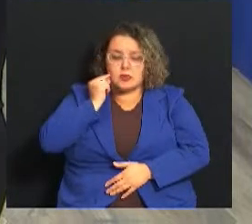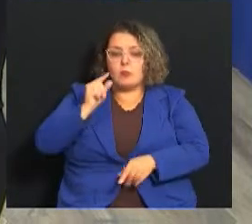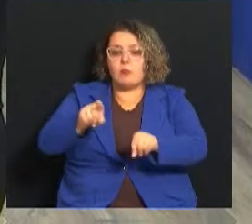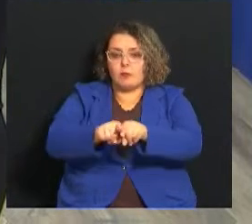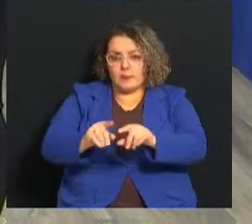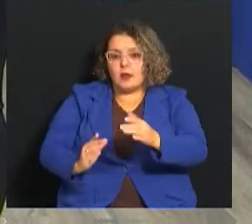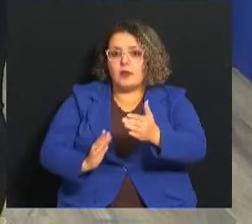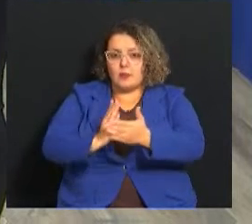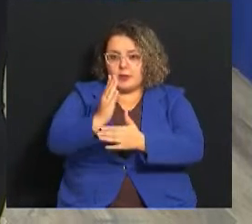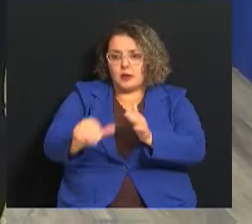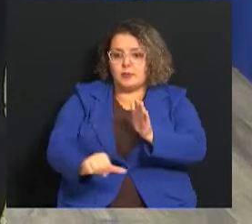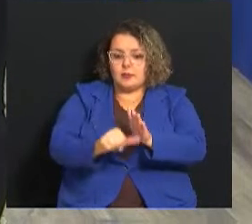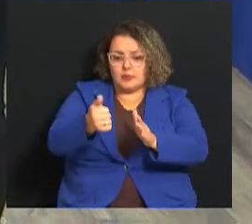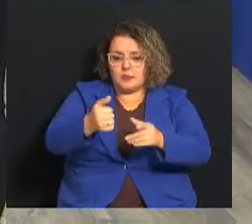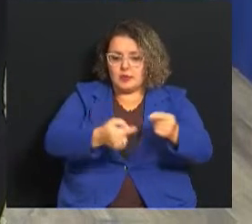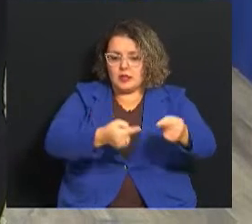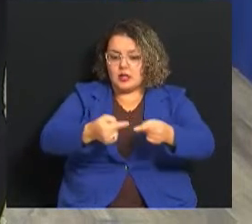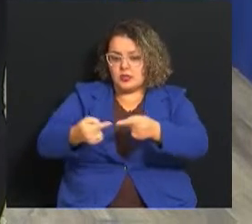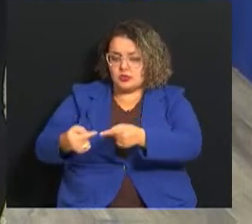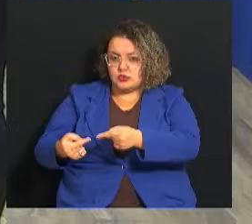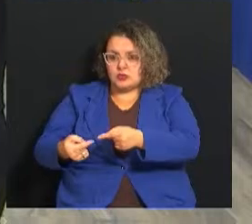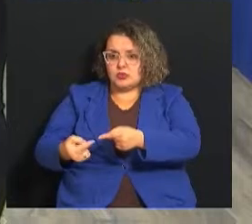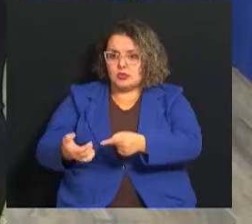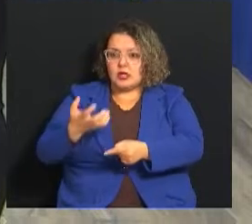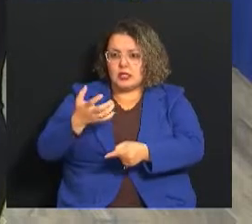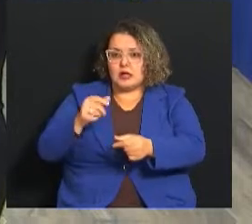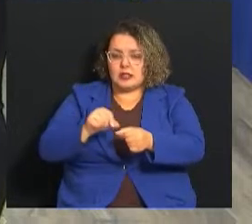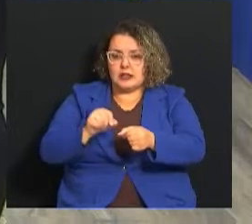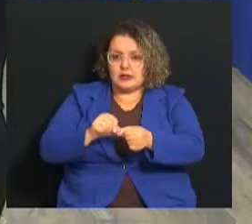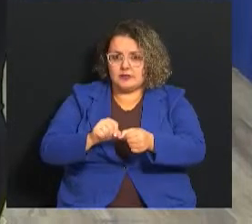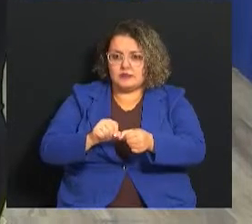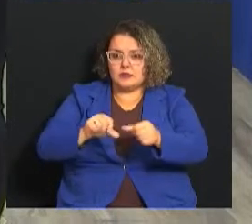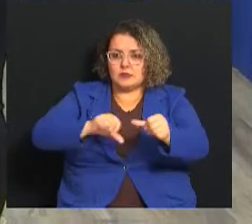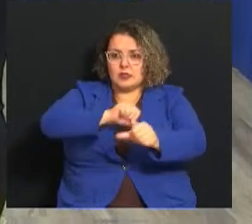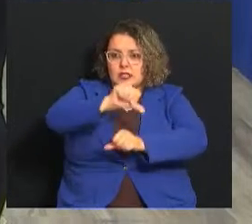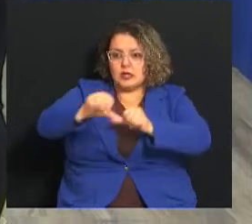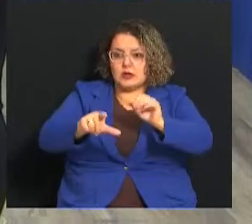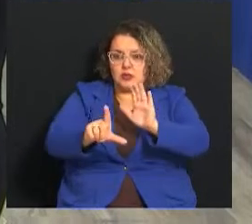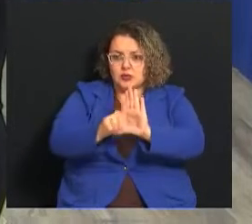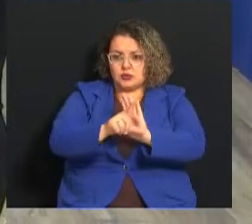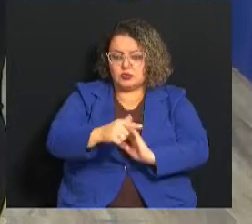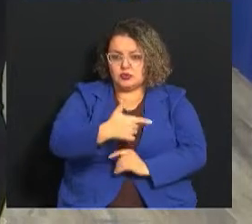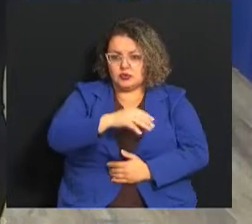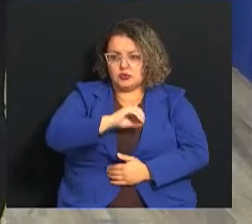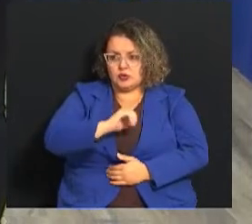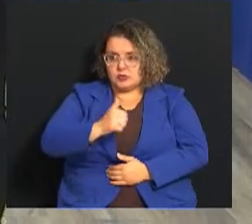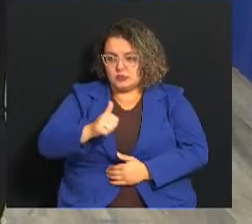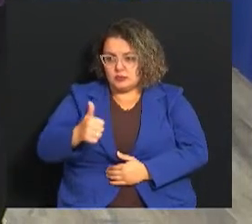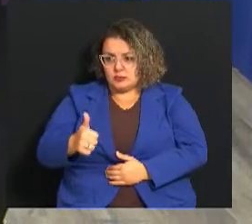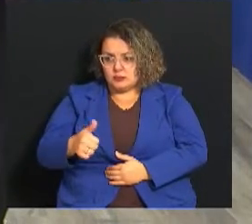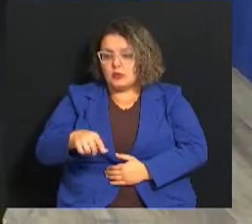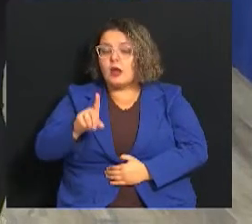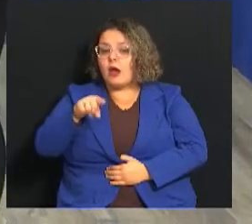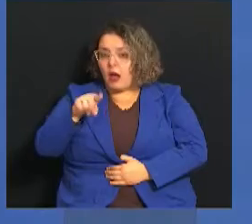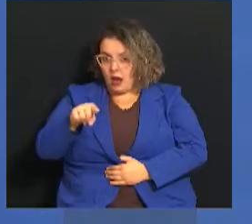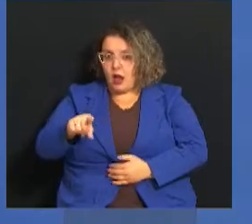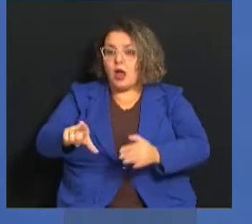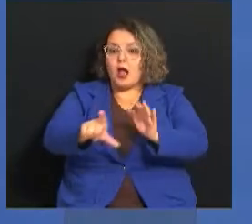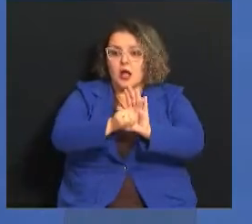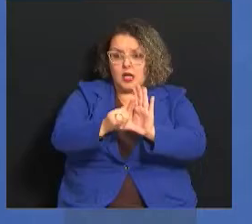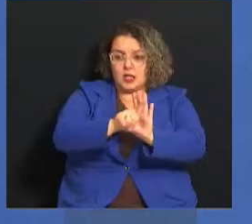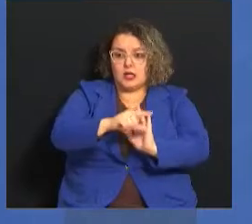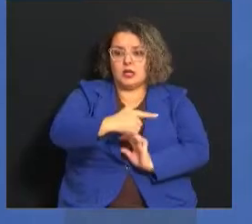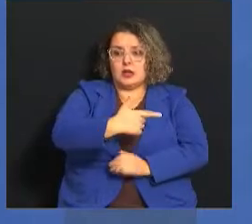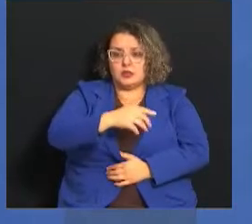aprovada em primeira discussão, e ele quer fazer uma alteração em uma lei de 2011. A lei de 2011,